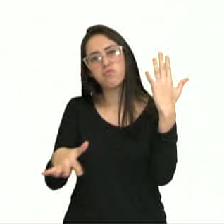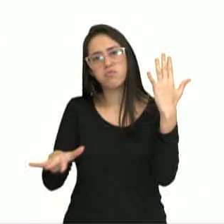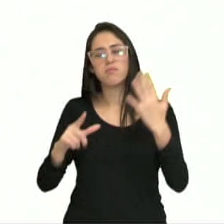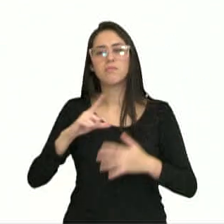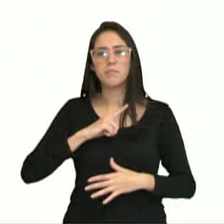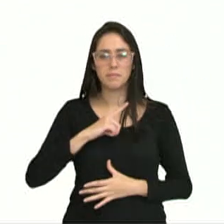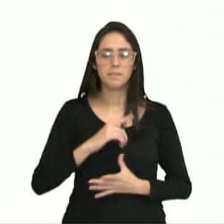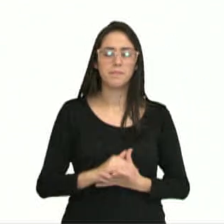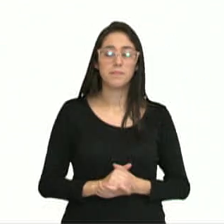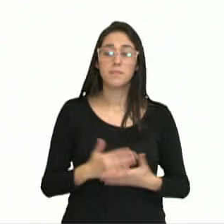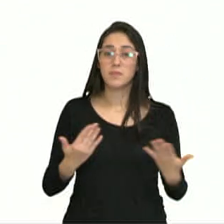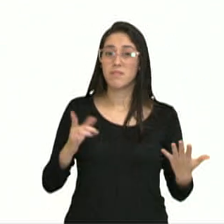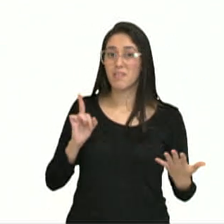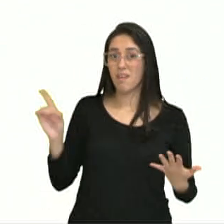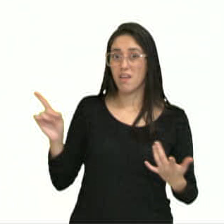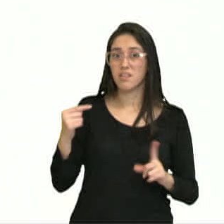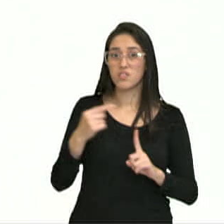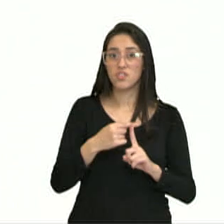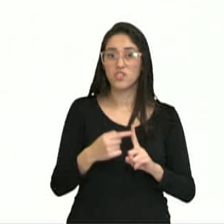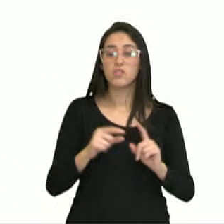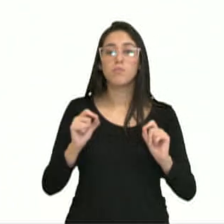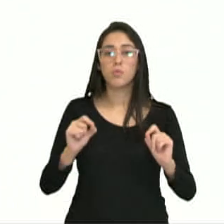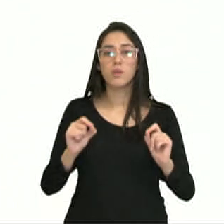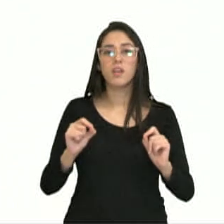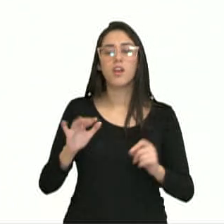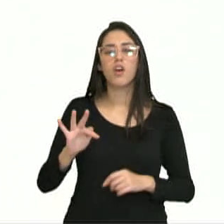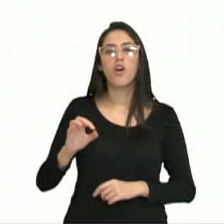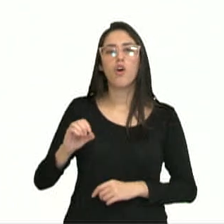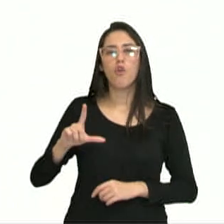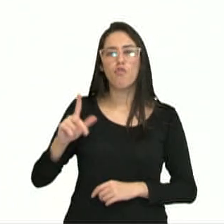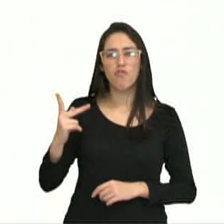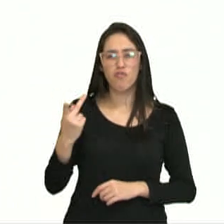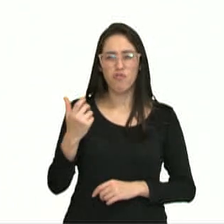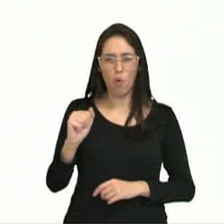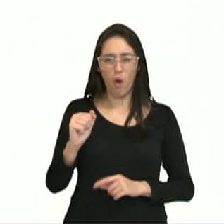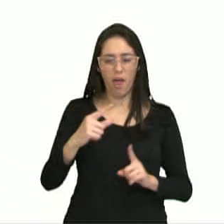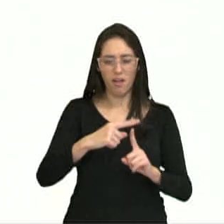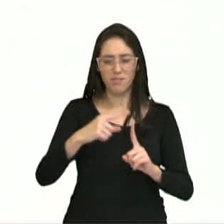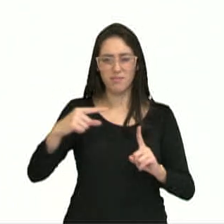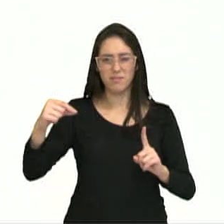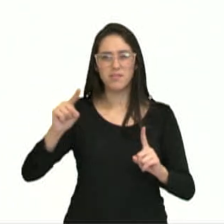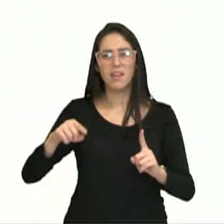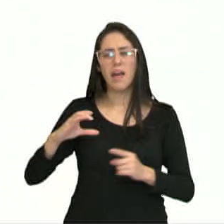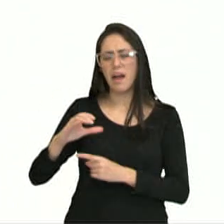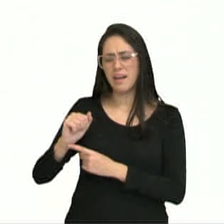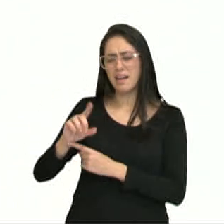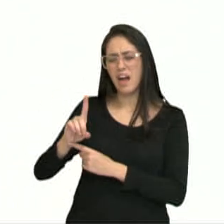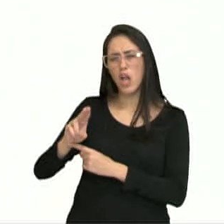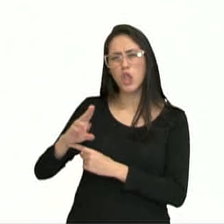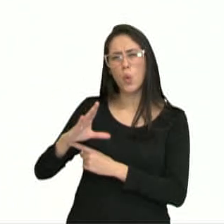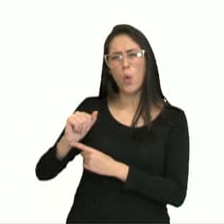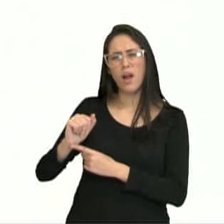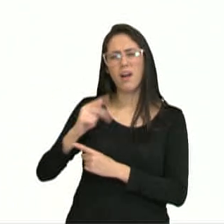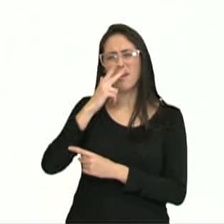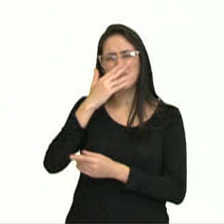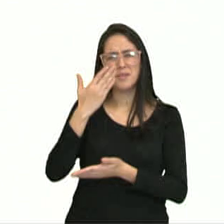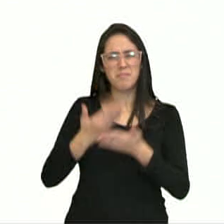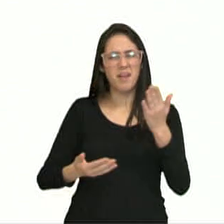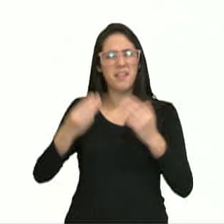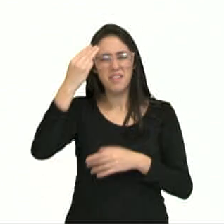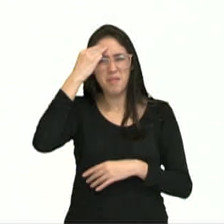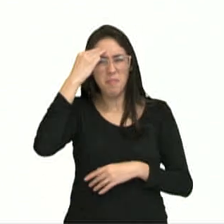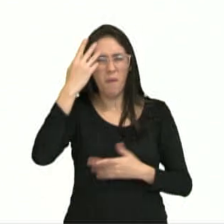de vegetação, as folhas elas são caducas. Você já ouviu falar, alguém está caduco, que está perdendo a memória, que ficam brincando